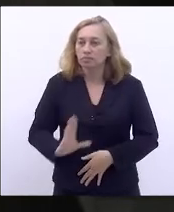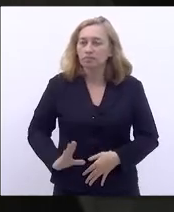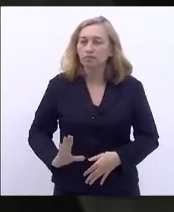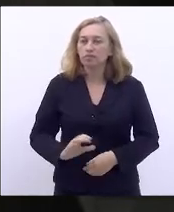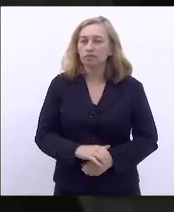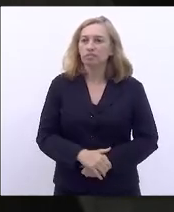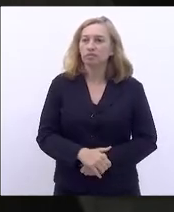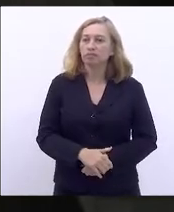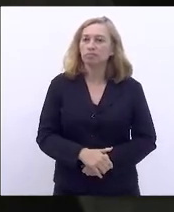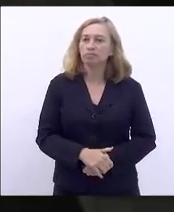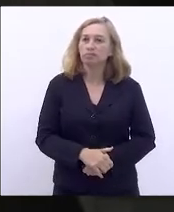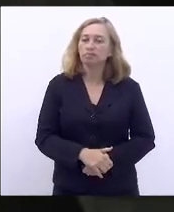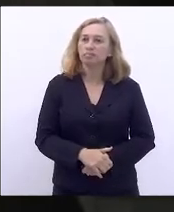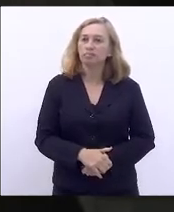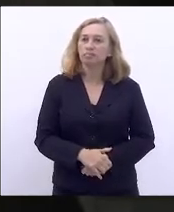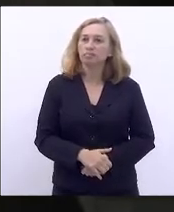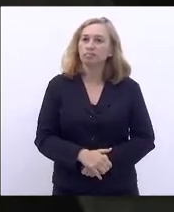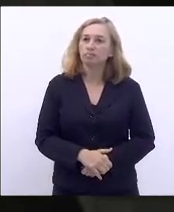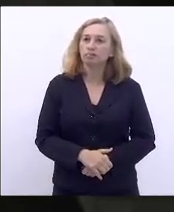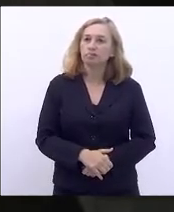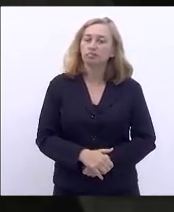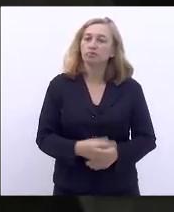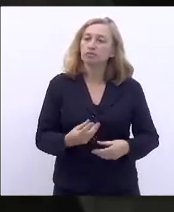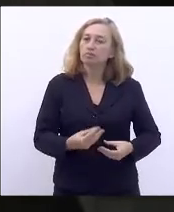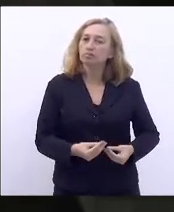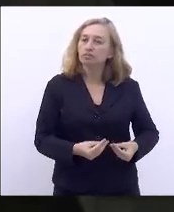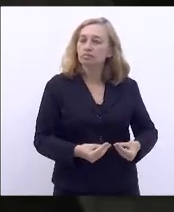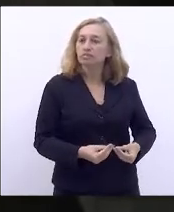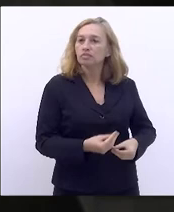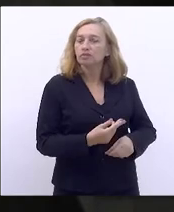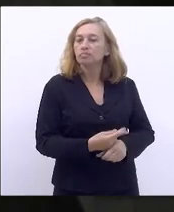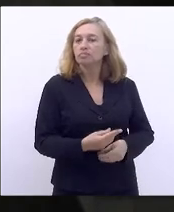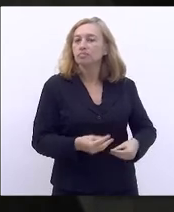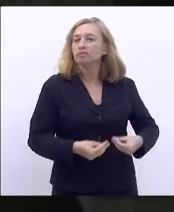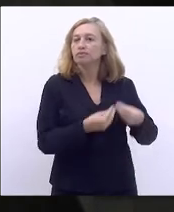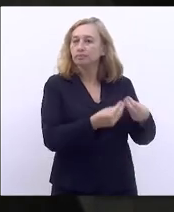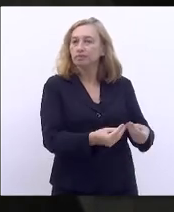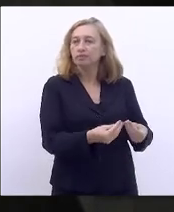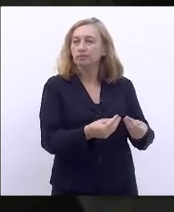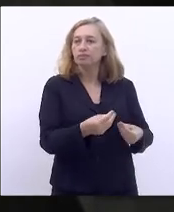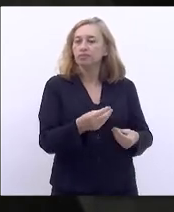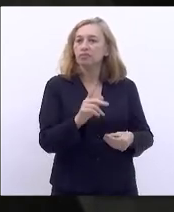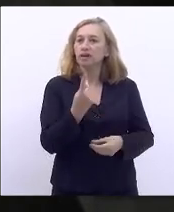solenidade durante a qual foi entregue ao presidente Henrique Figueira